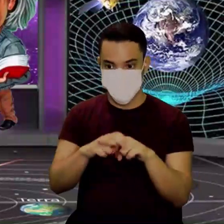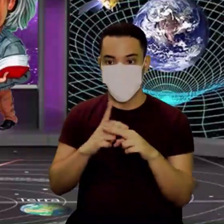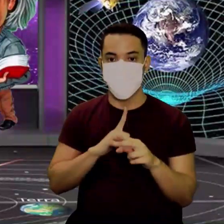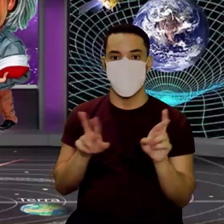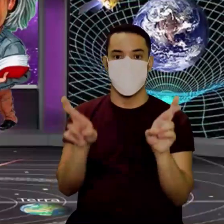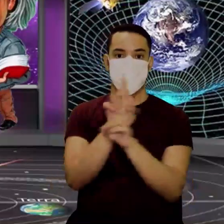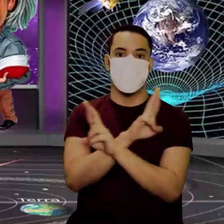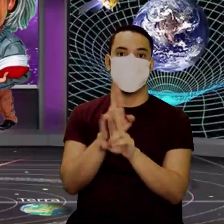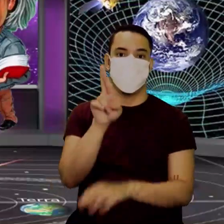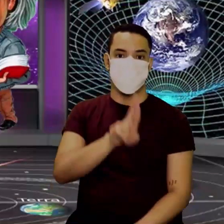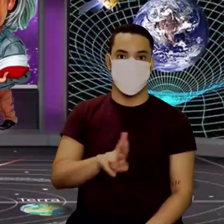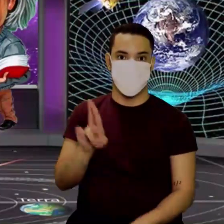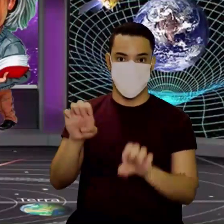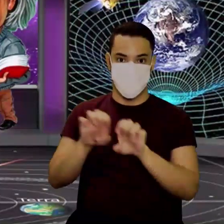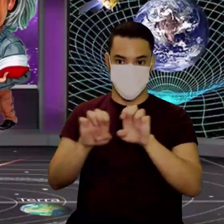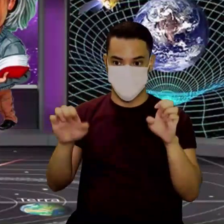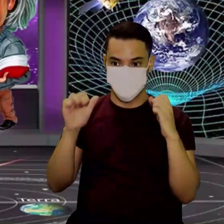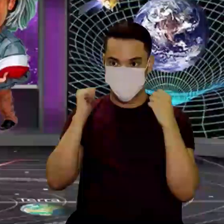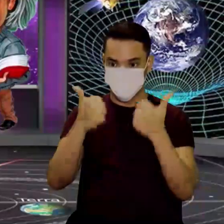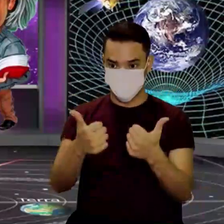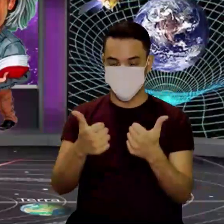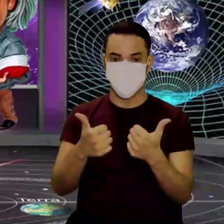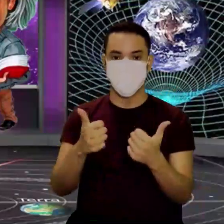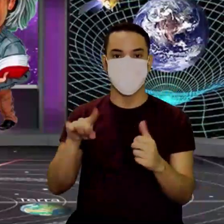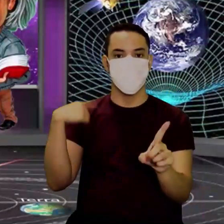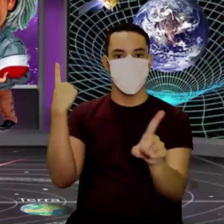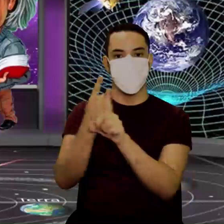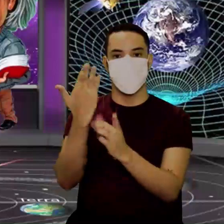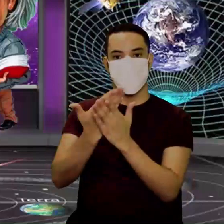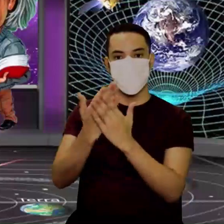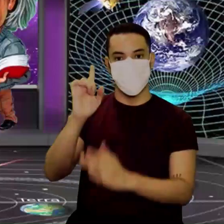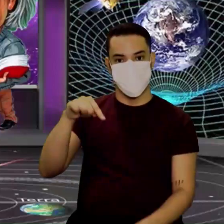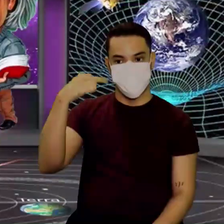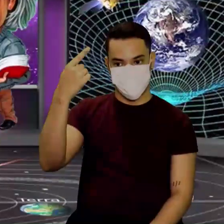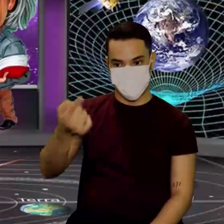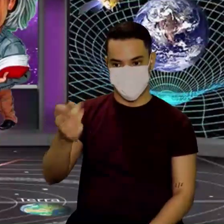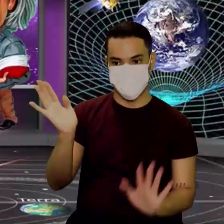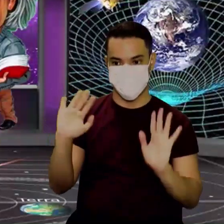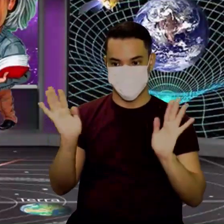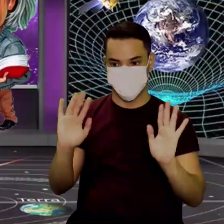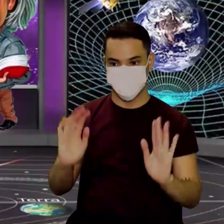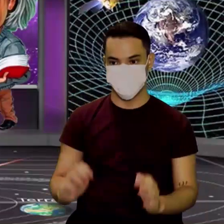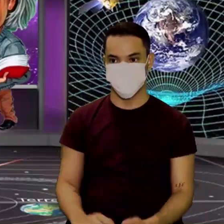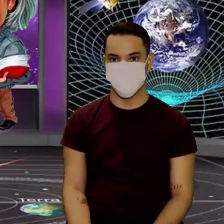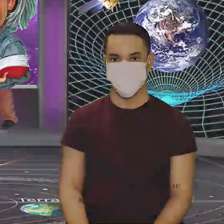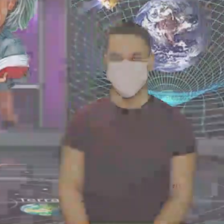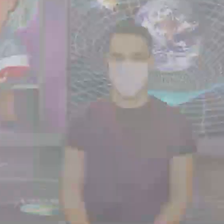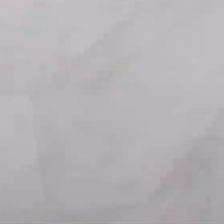relação usando a equação, tranquilo? Então, encontro vocês aí na próxima aula. Até mais!